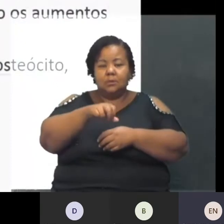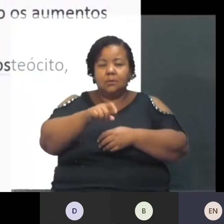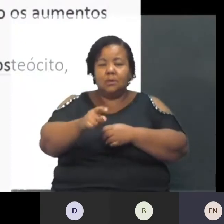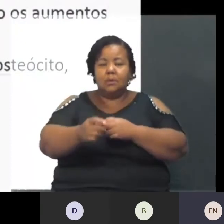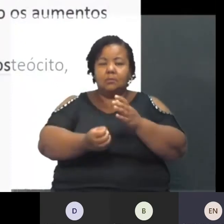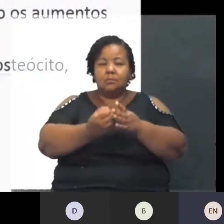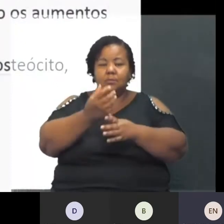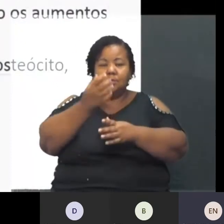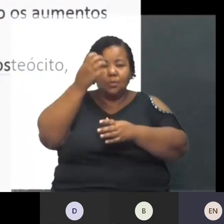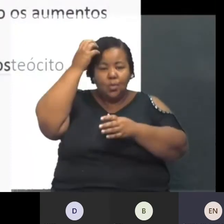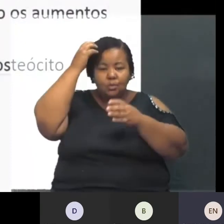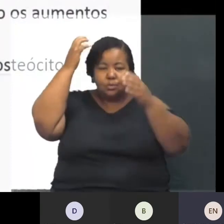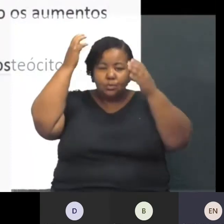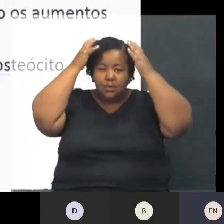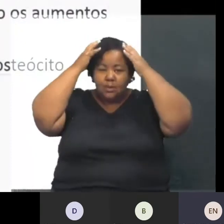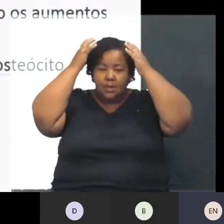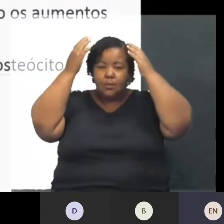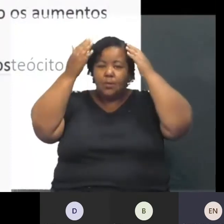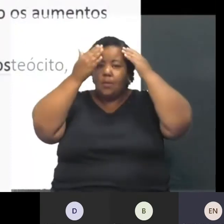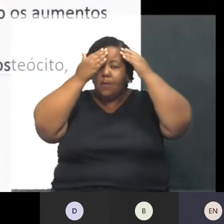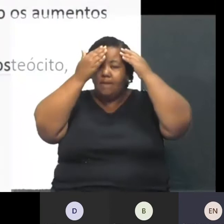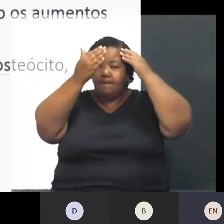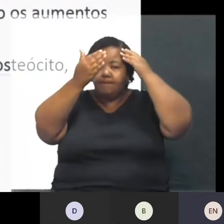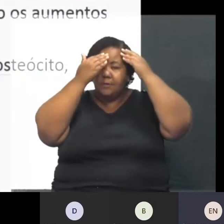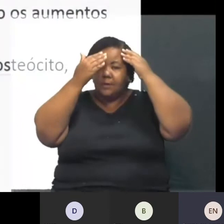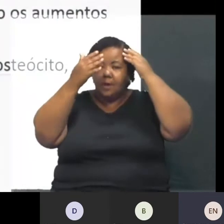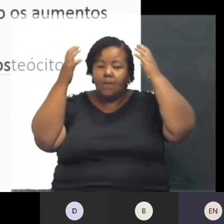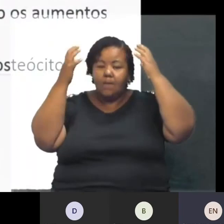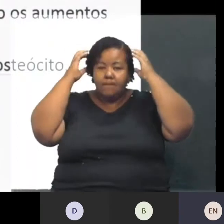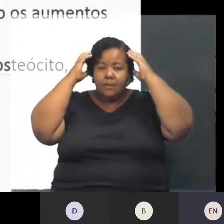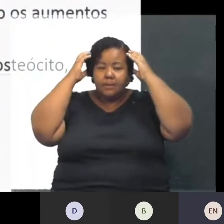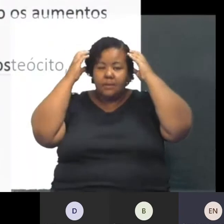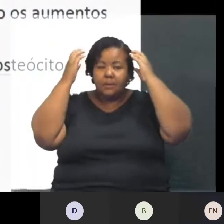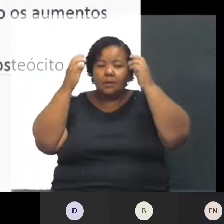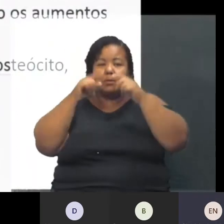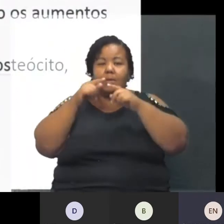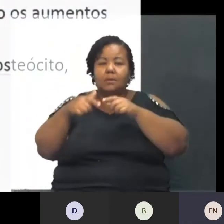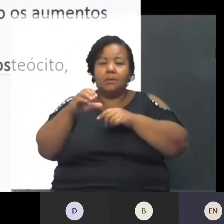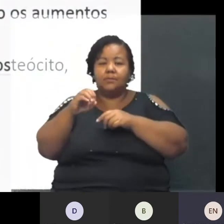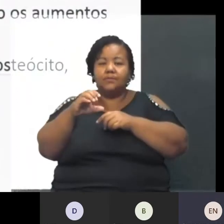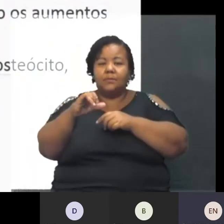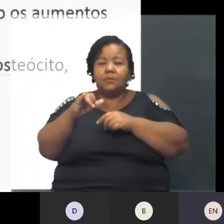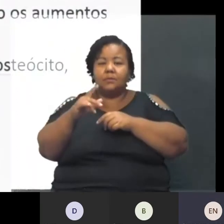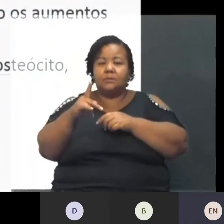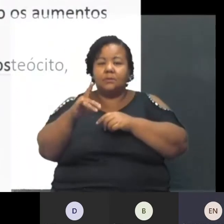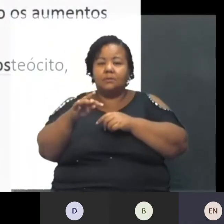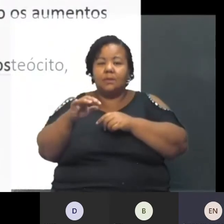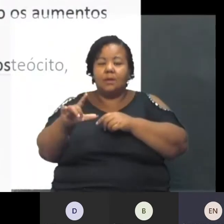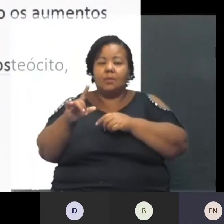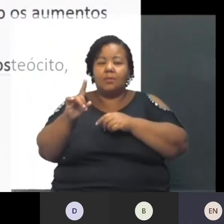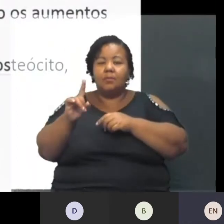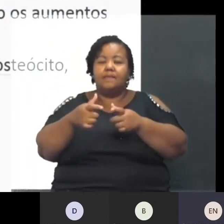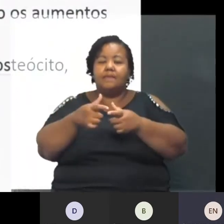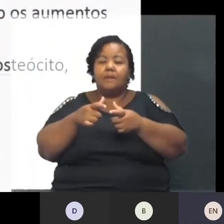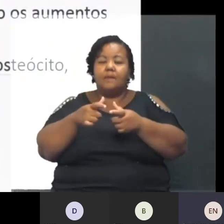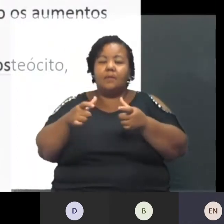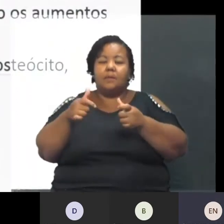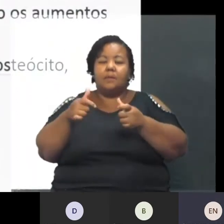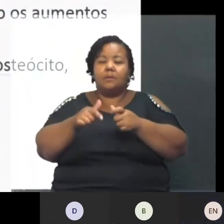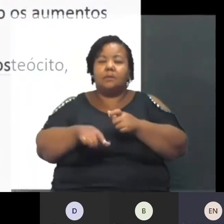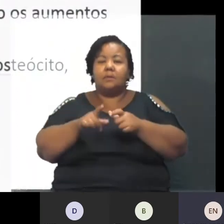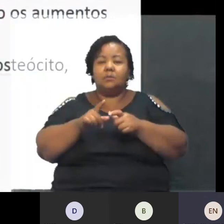crânio, como os ossos frontal, parietal e partes do occipital, e contribui para o aumento em espessura dos